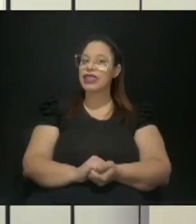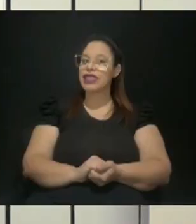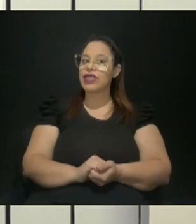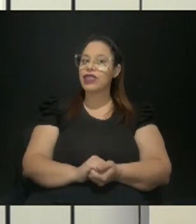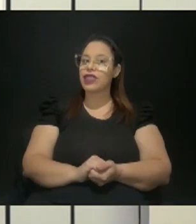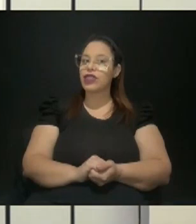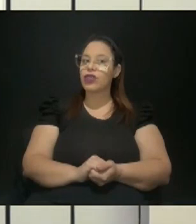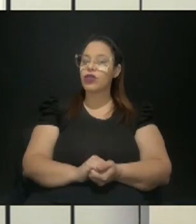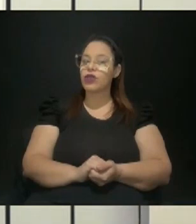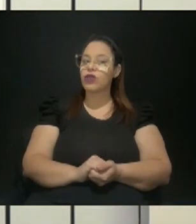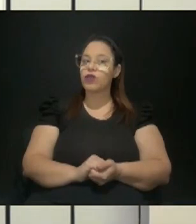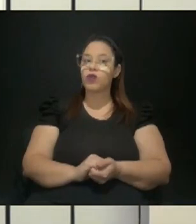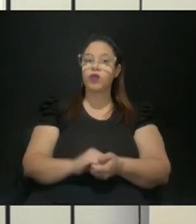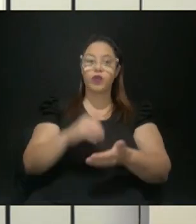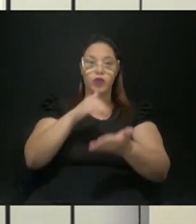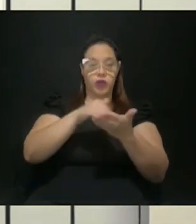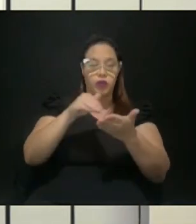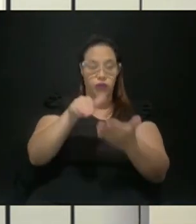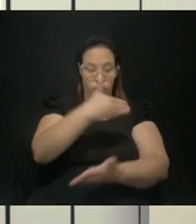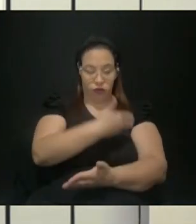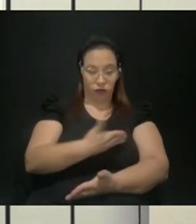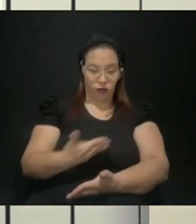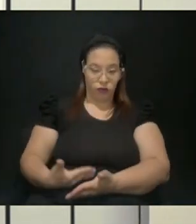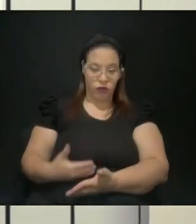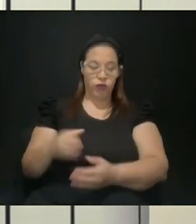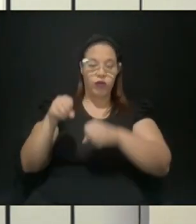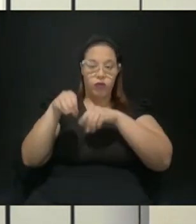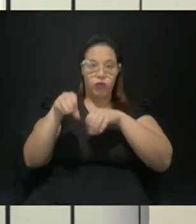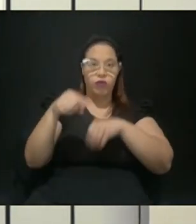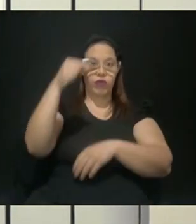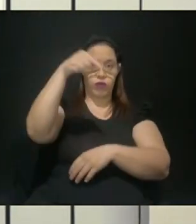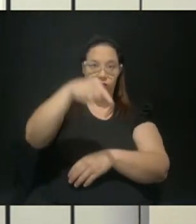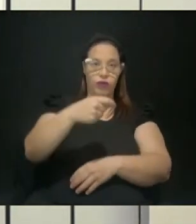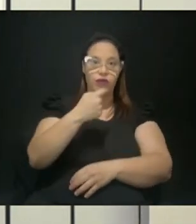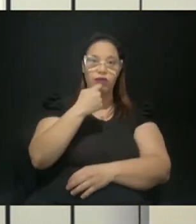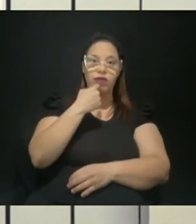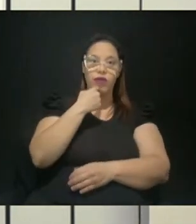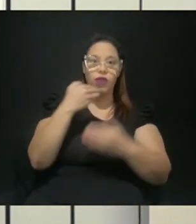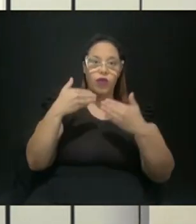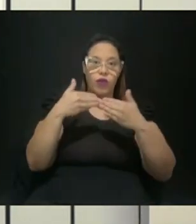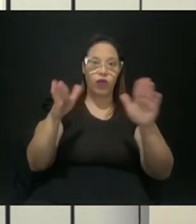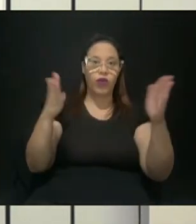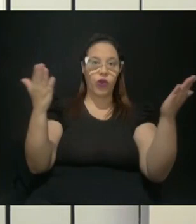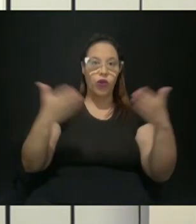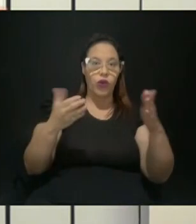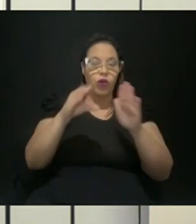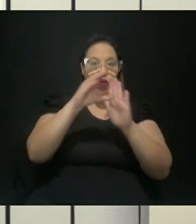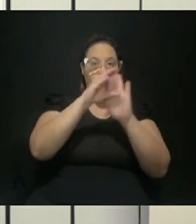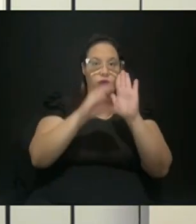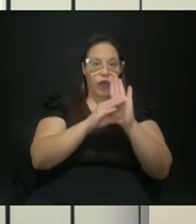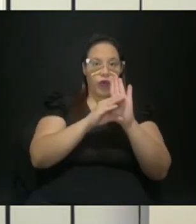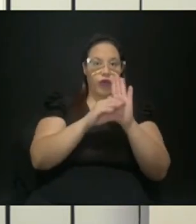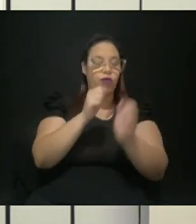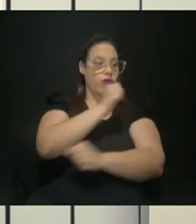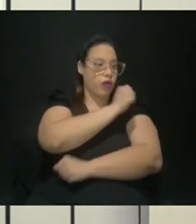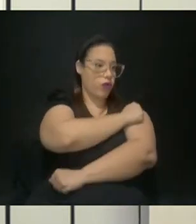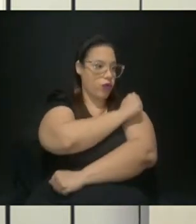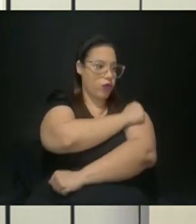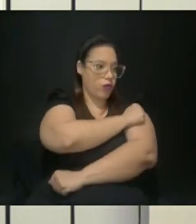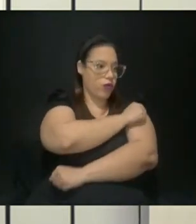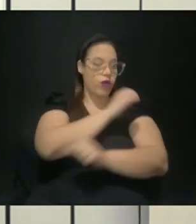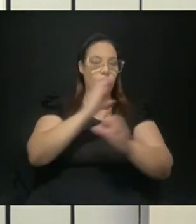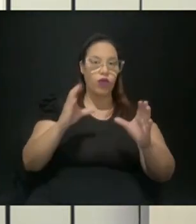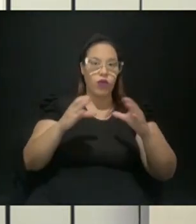A Secretaria Municipal de Educação aqui de Campinas abriu hoje o cadastro para os alunos no Centro de